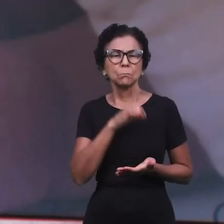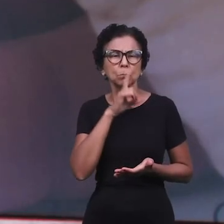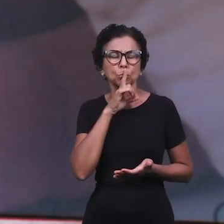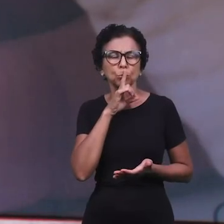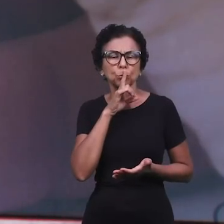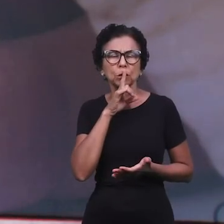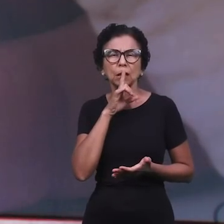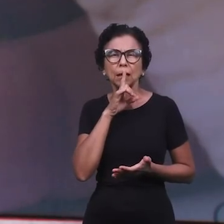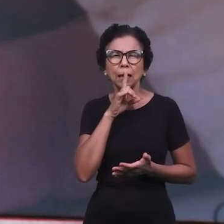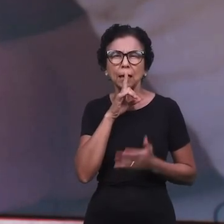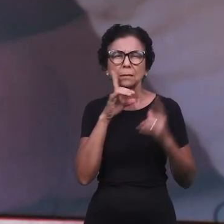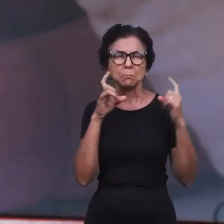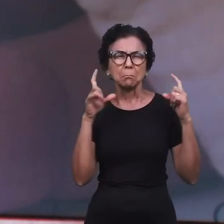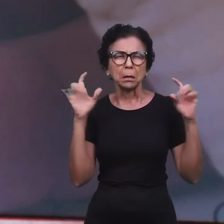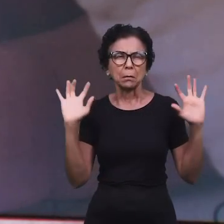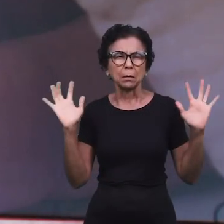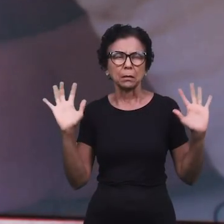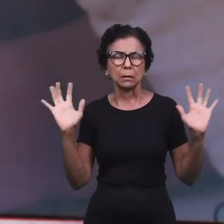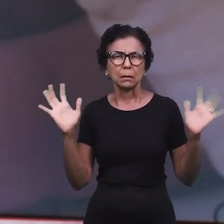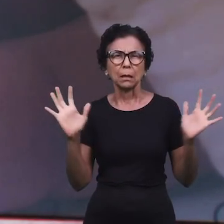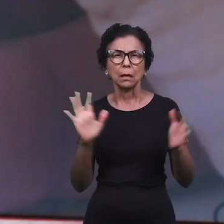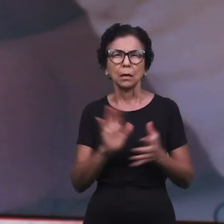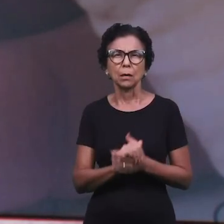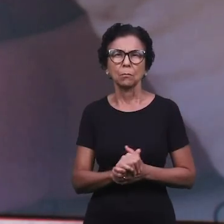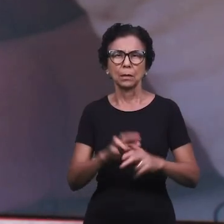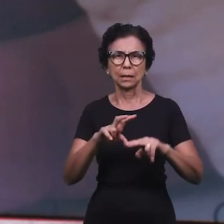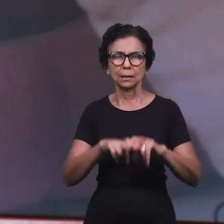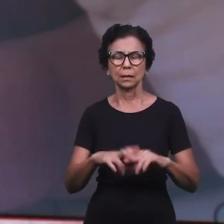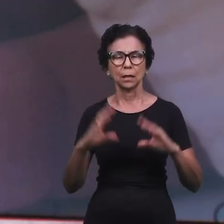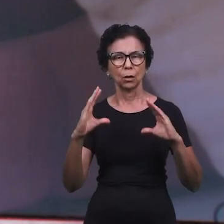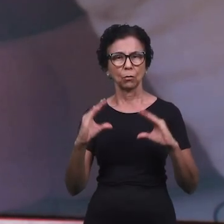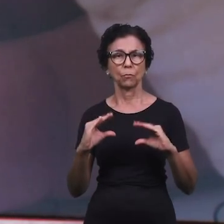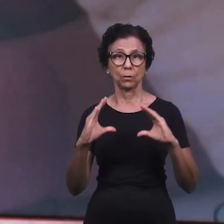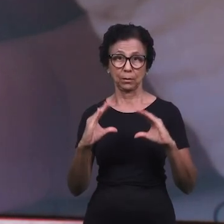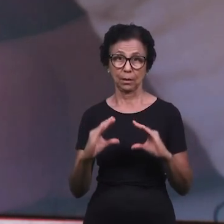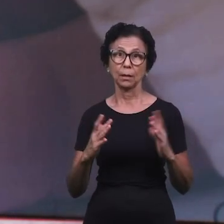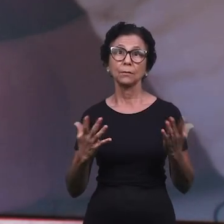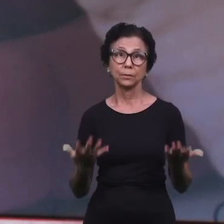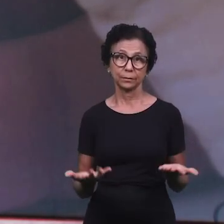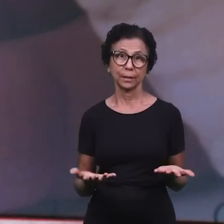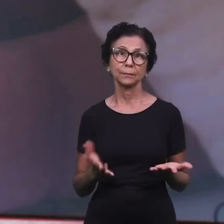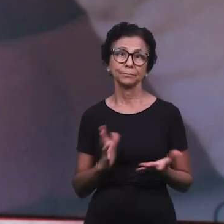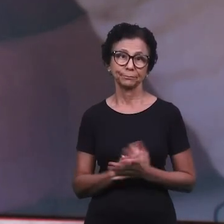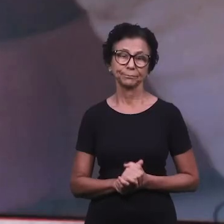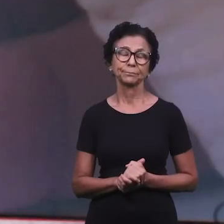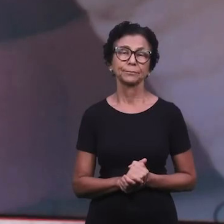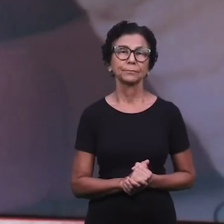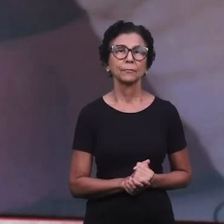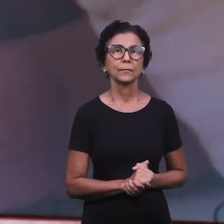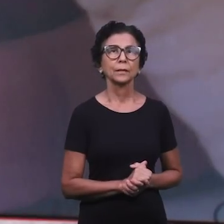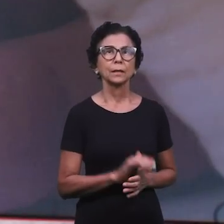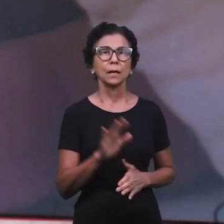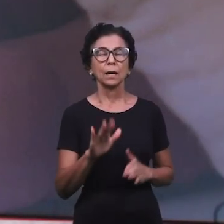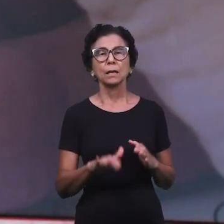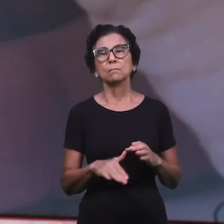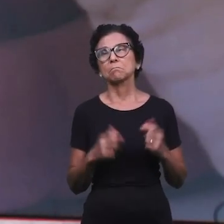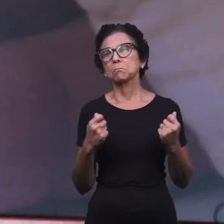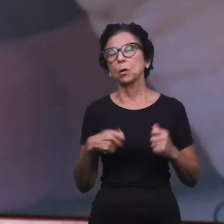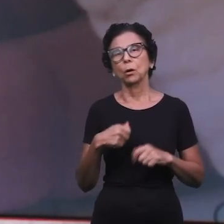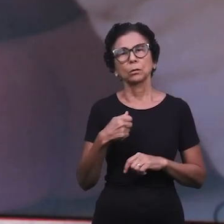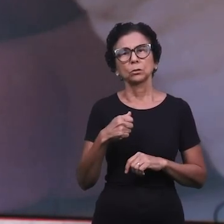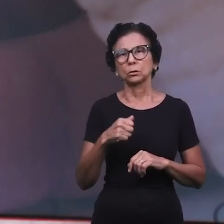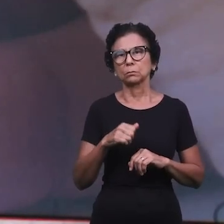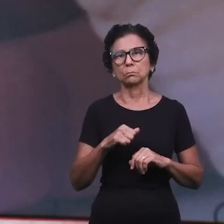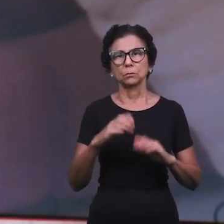minimamente confortável para você passar algumas horas ali sentado estudando, tudo bem? Às vezes pode ser necessário até sair de